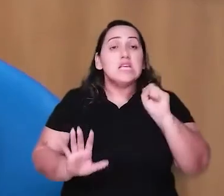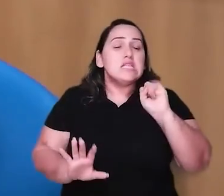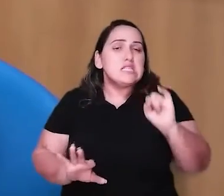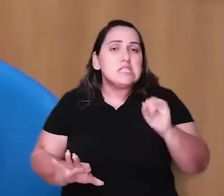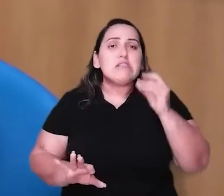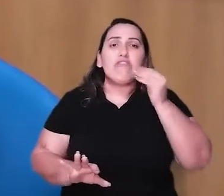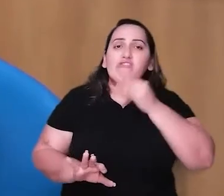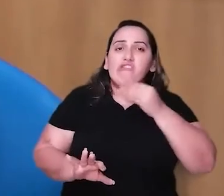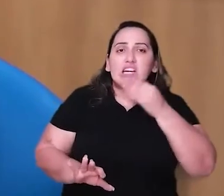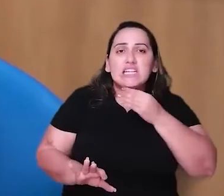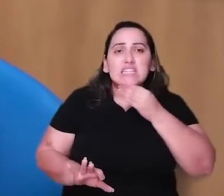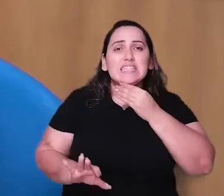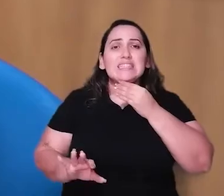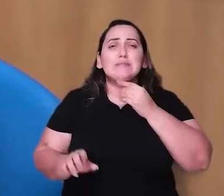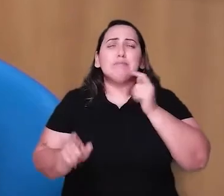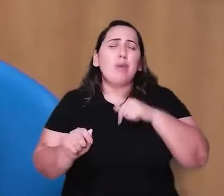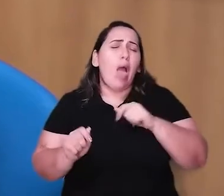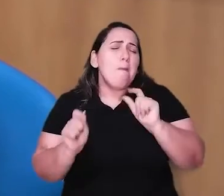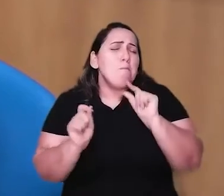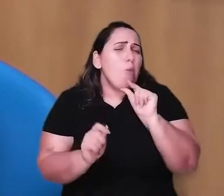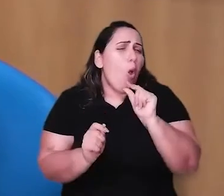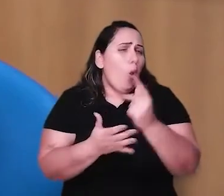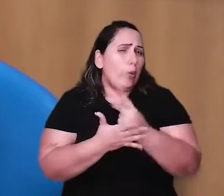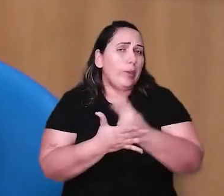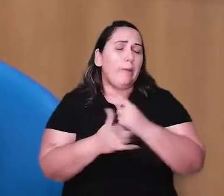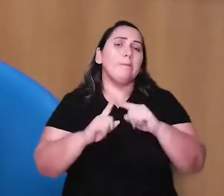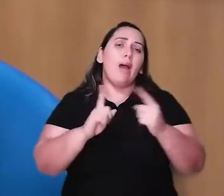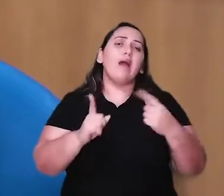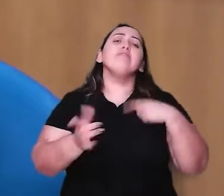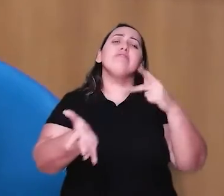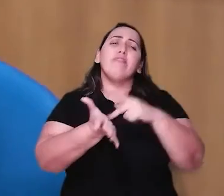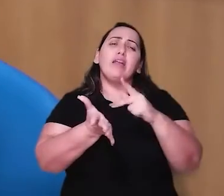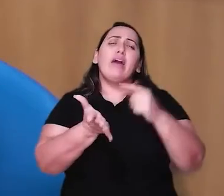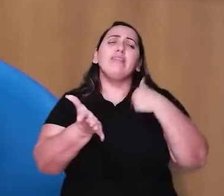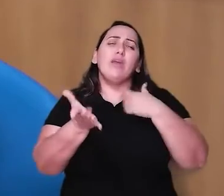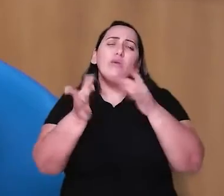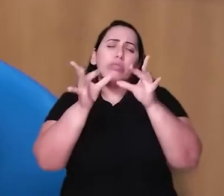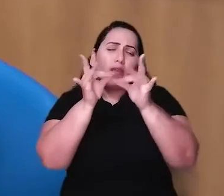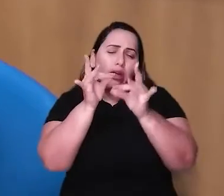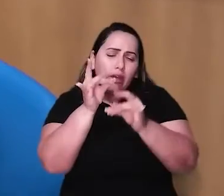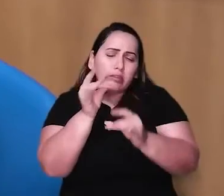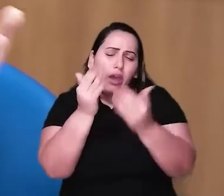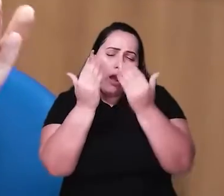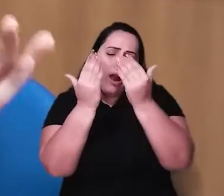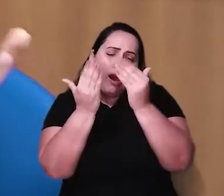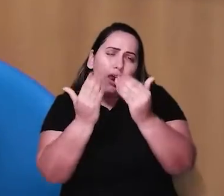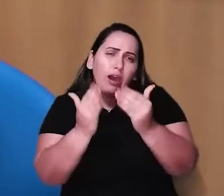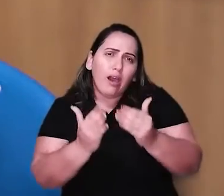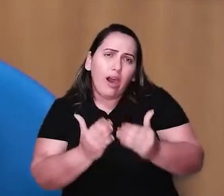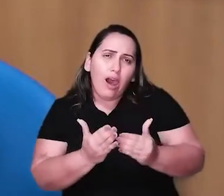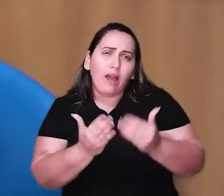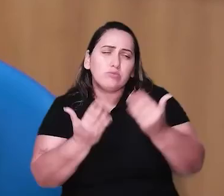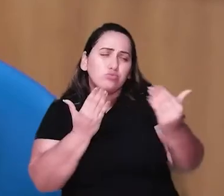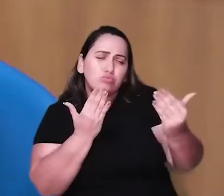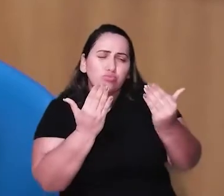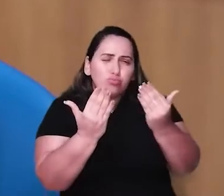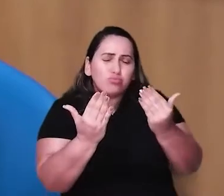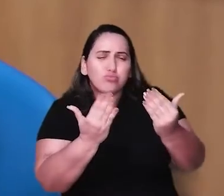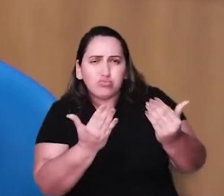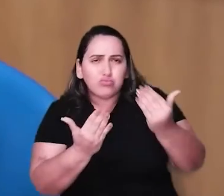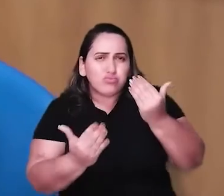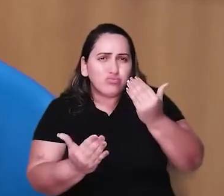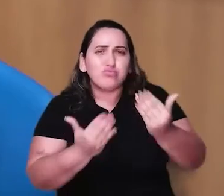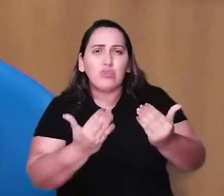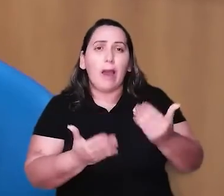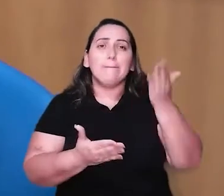muito detalhado, muito minucioso, e não posso lhe afirmar com toda certeza de que não existe nenhuma falha, mas eu penso